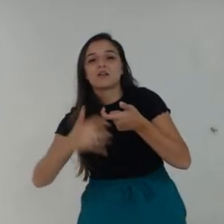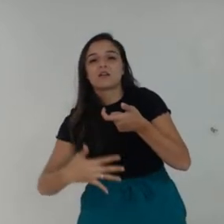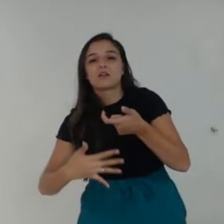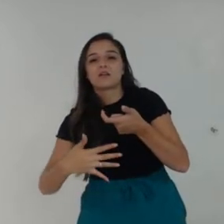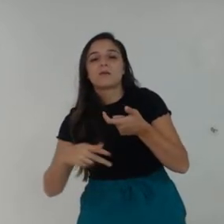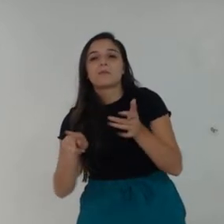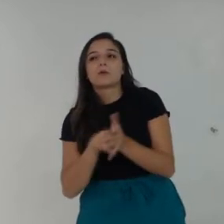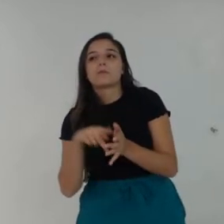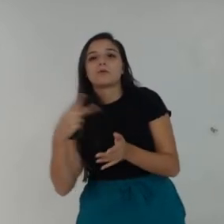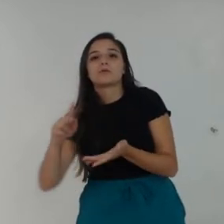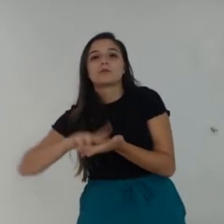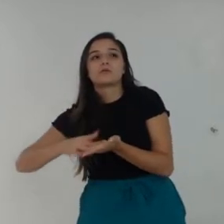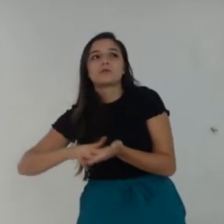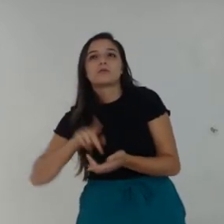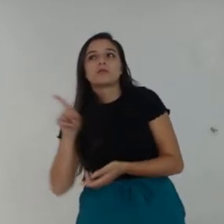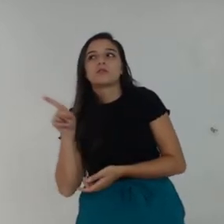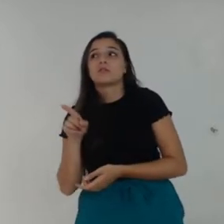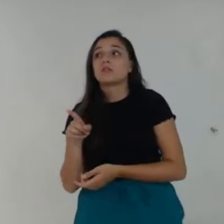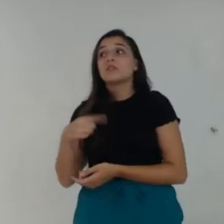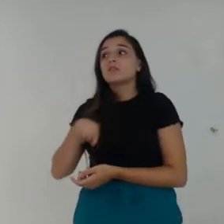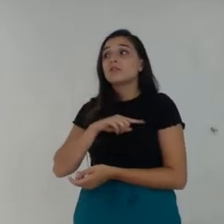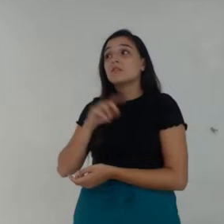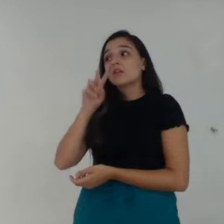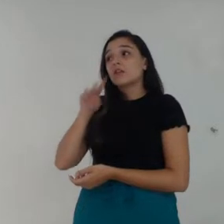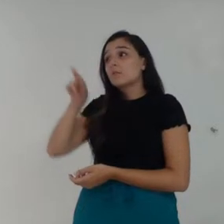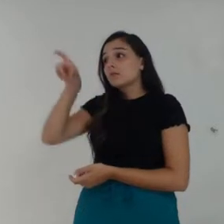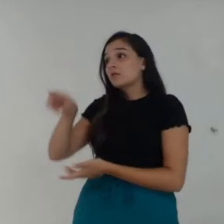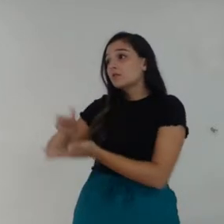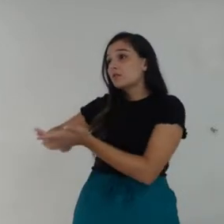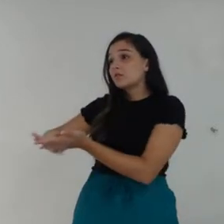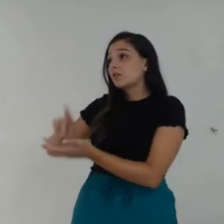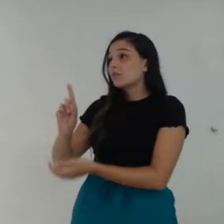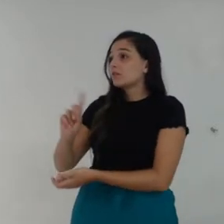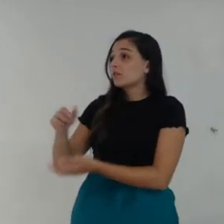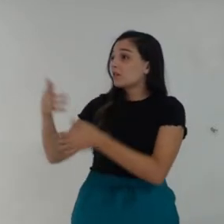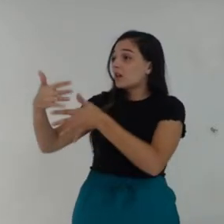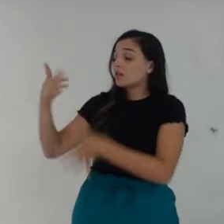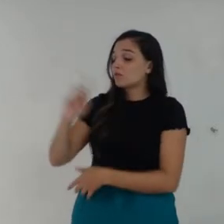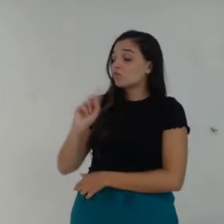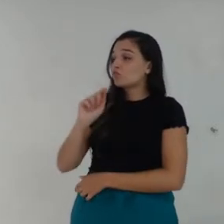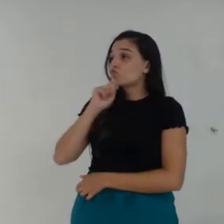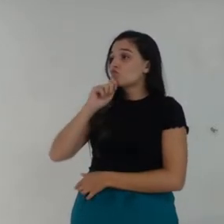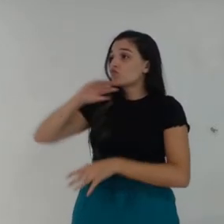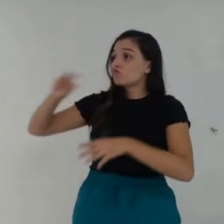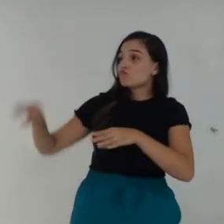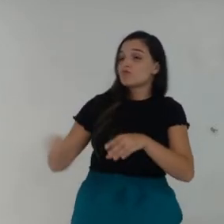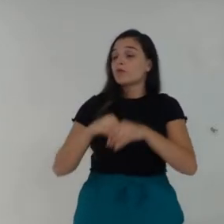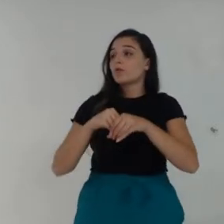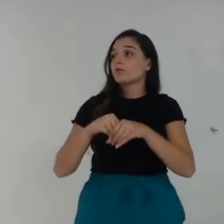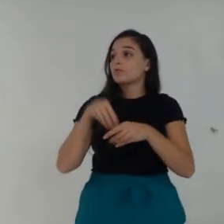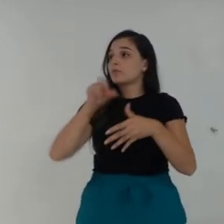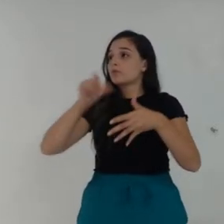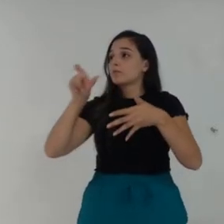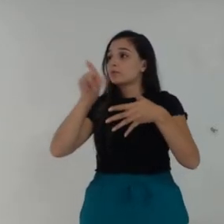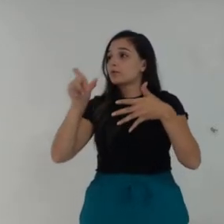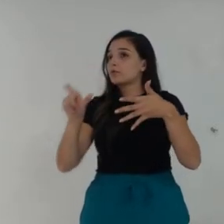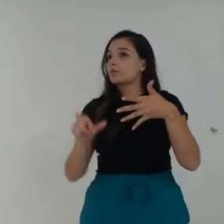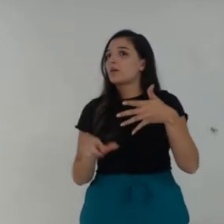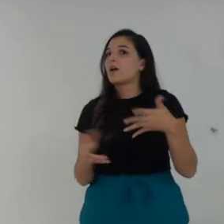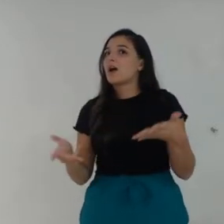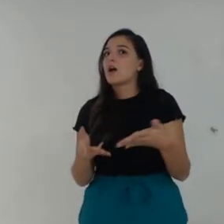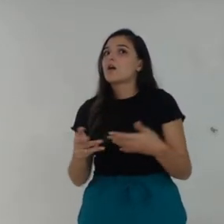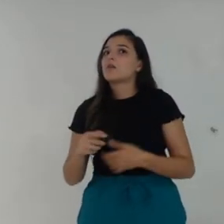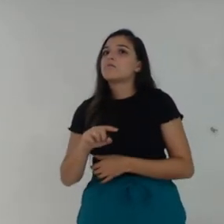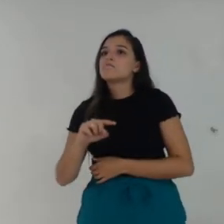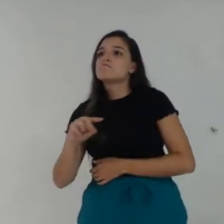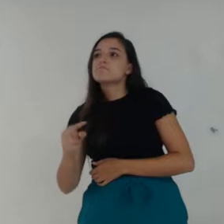lista. Então a gente vai acrescentando, né? Então agora a lista tem uns 1.300